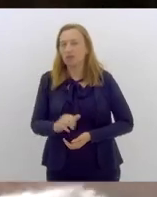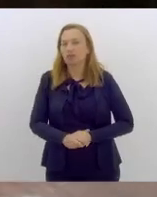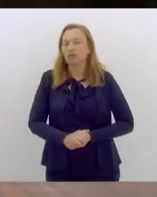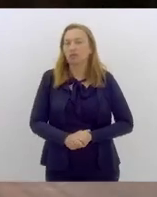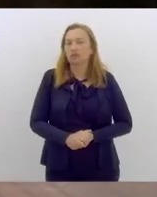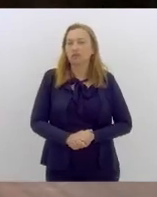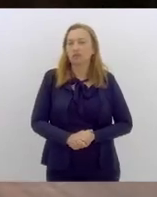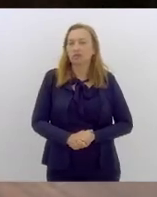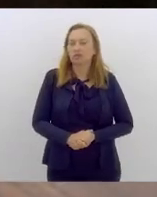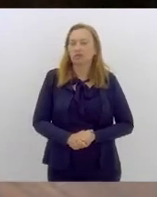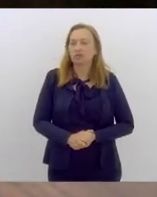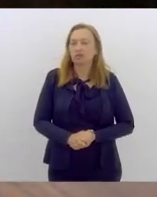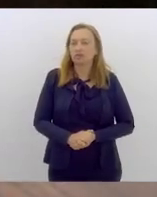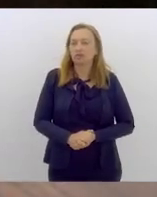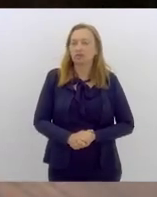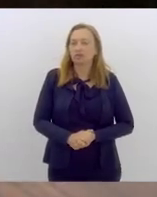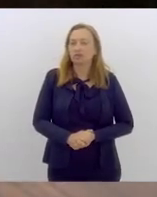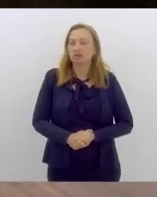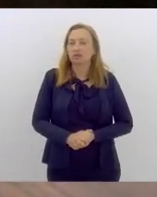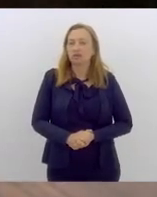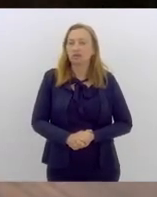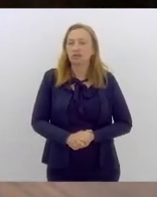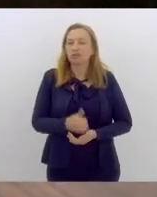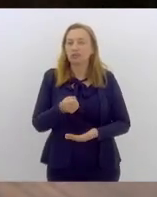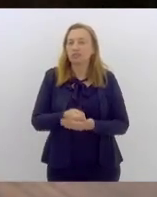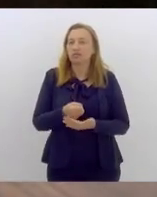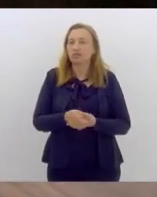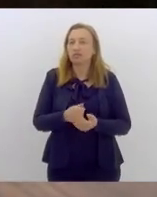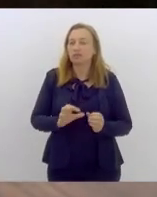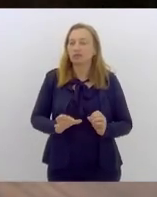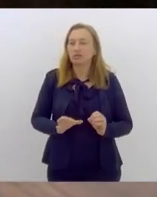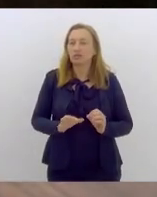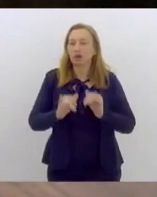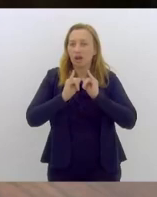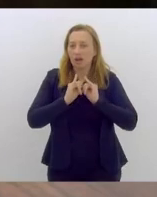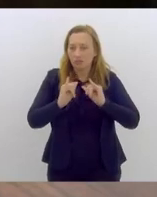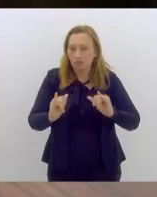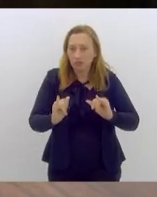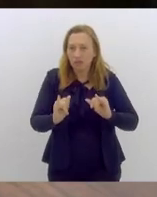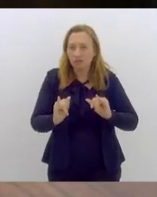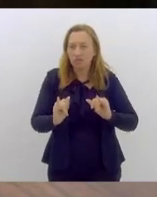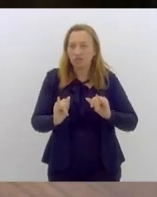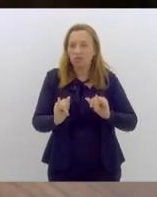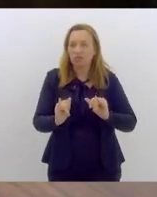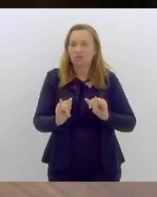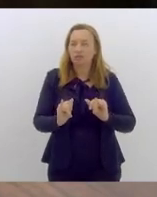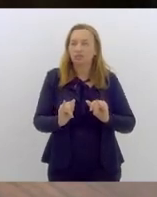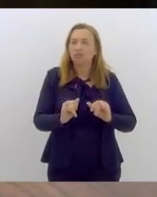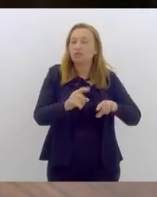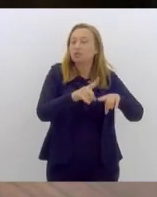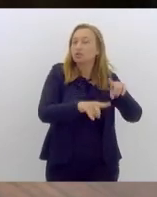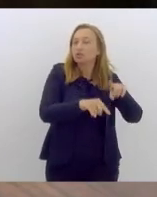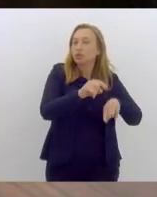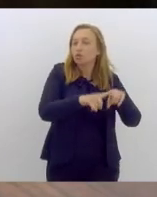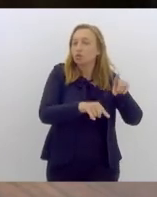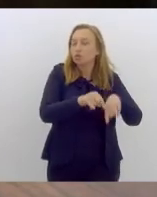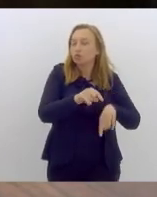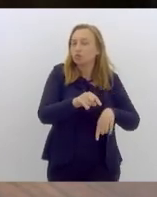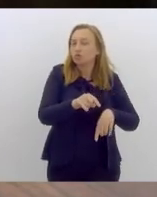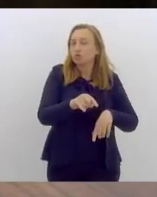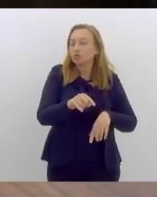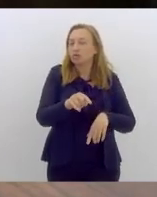Excelência, que dispõe sobre a obrigatoriedade de fixação de aviso a respeito da condição dos produtos em